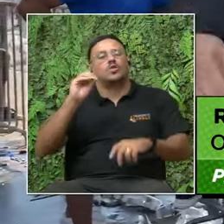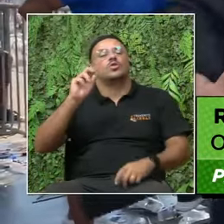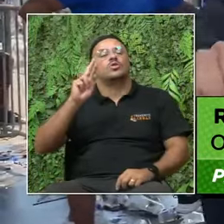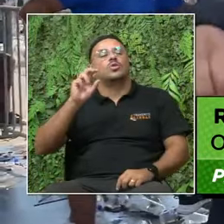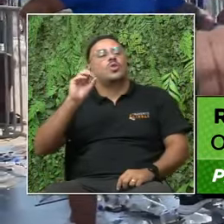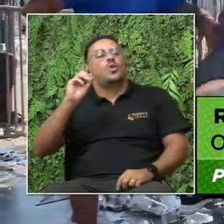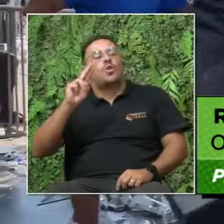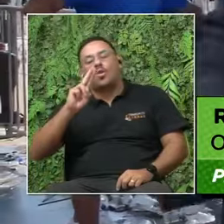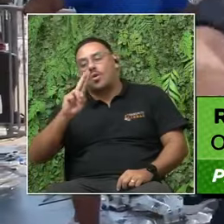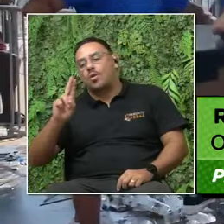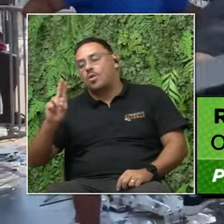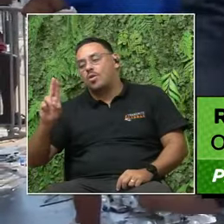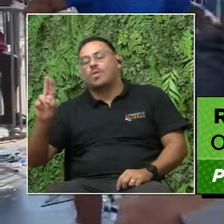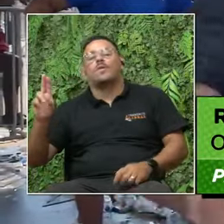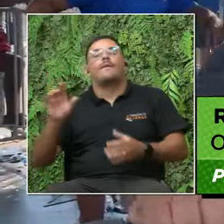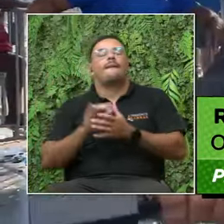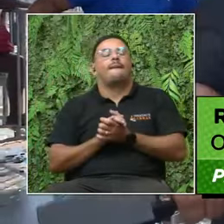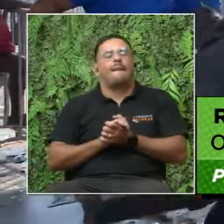sofredo